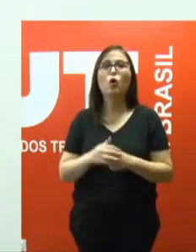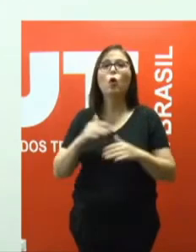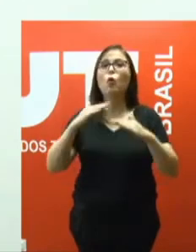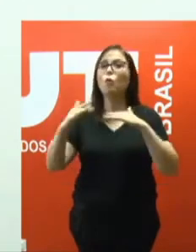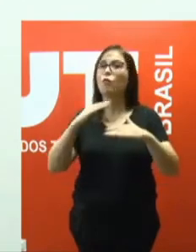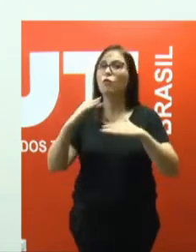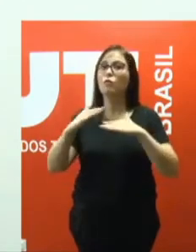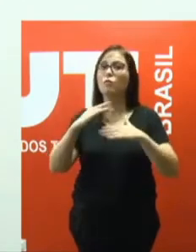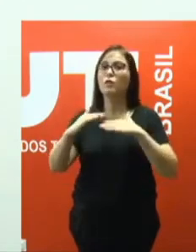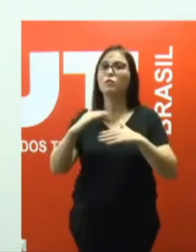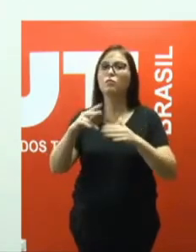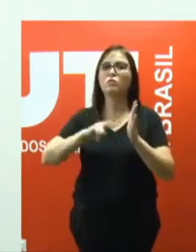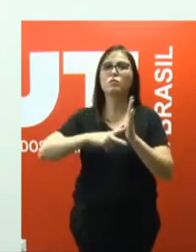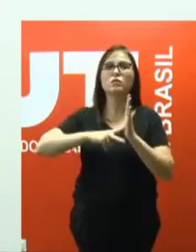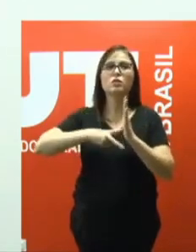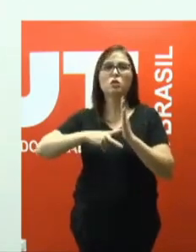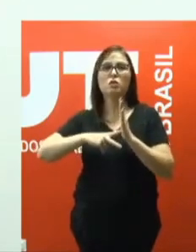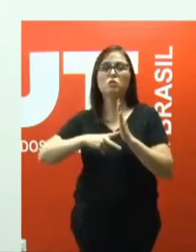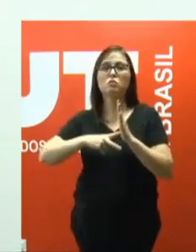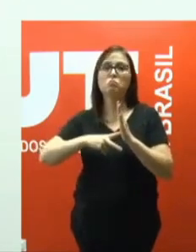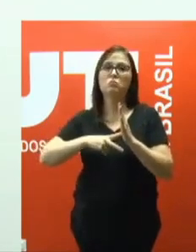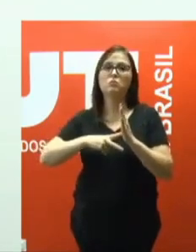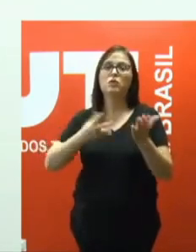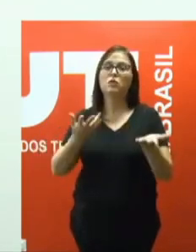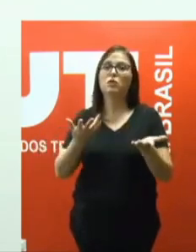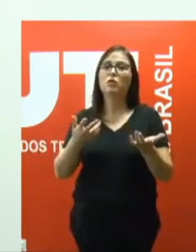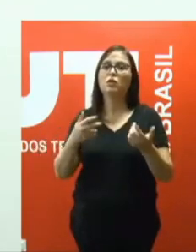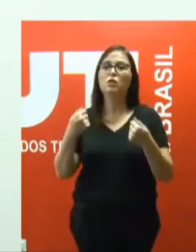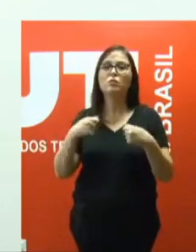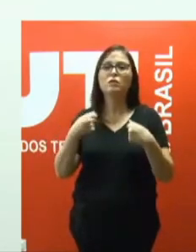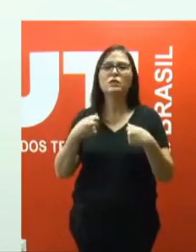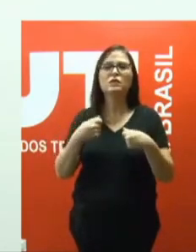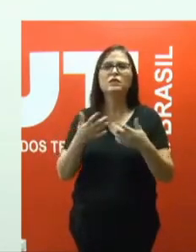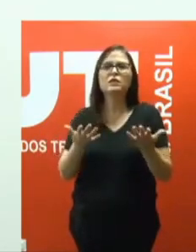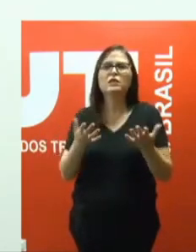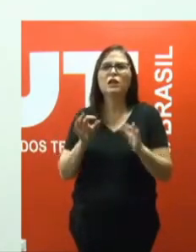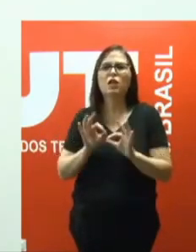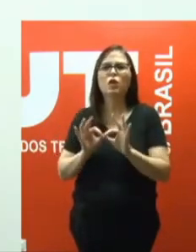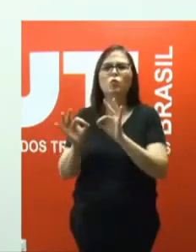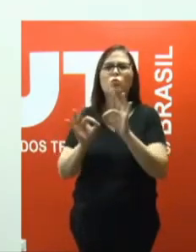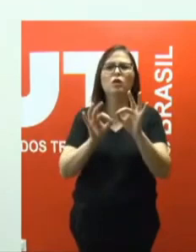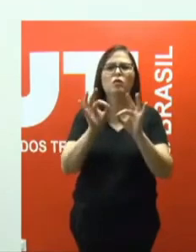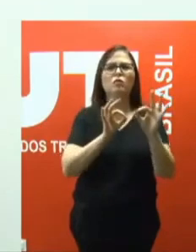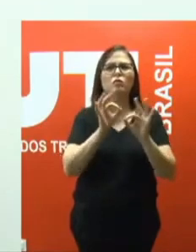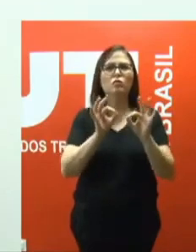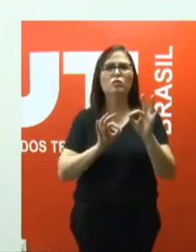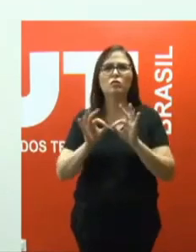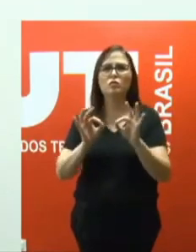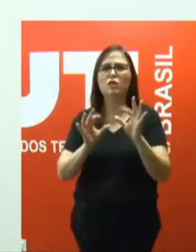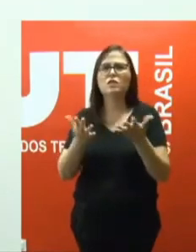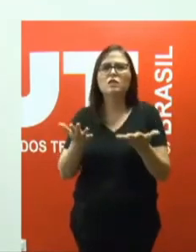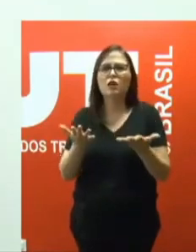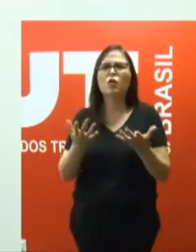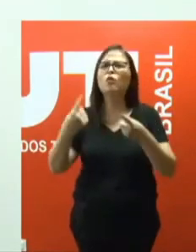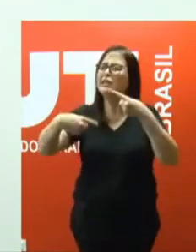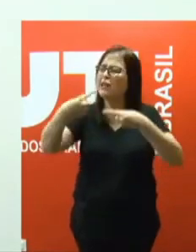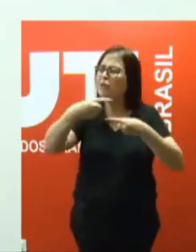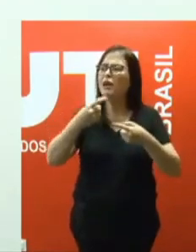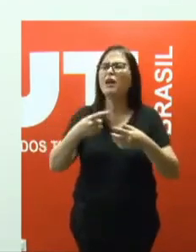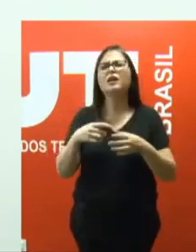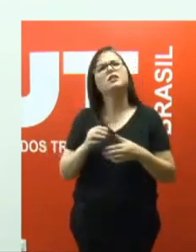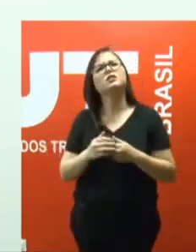dar uma contribuição extraordinária, porque vai precisar muita organização e muito debate para que a gente